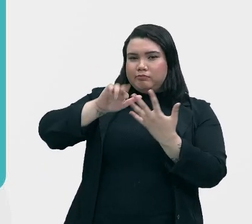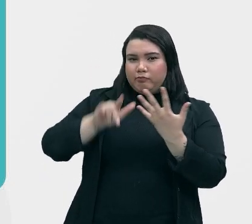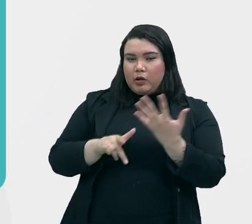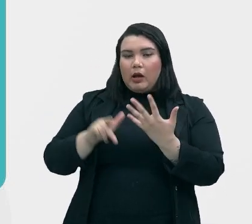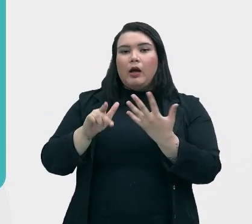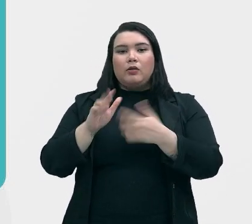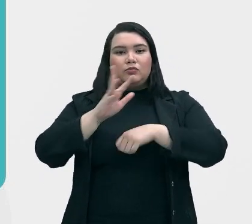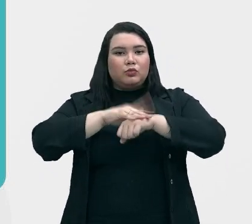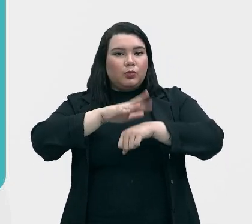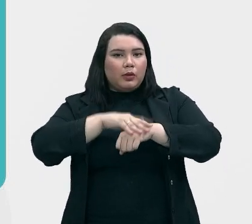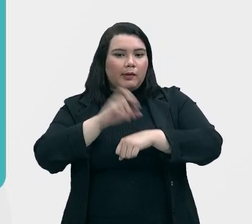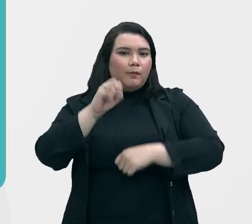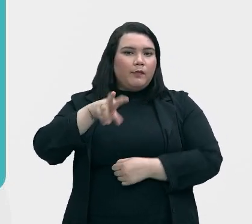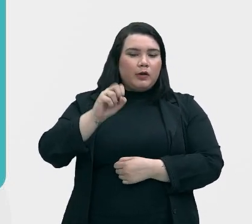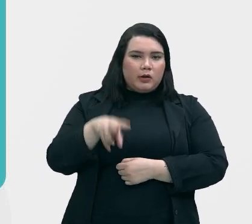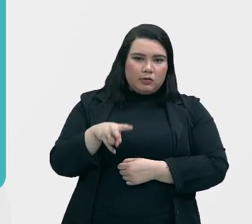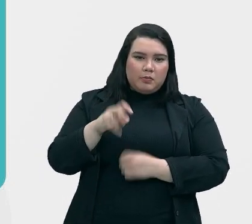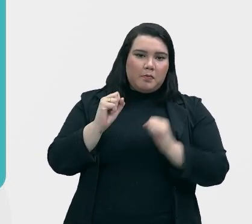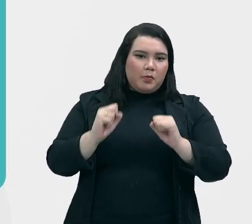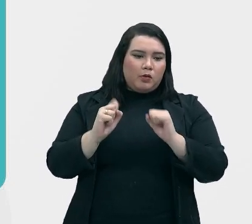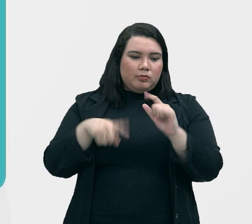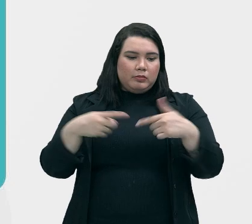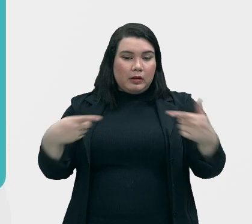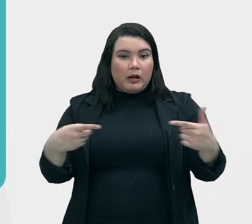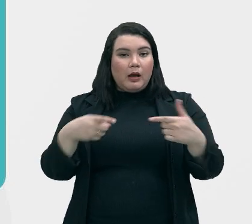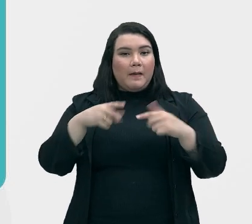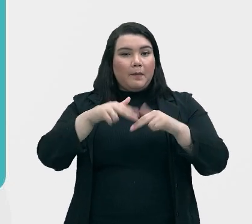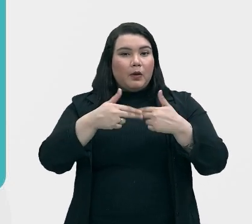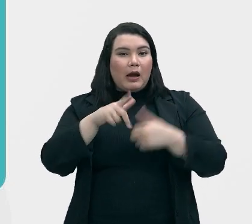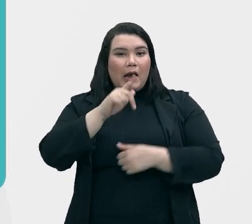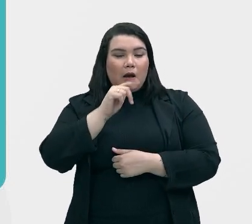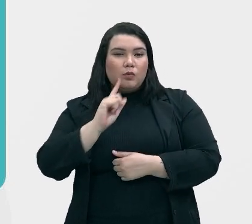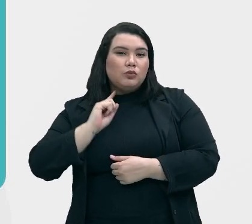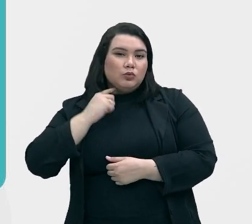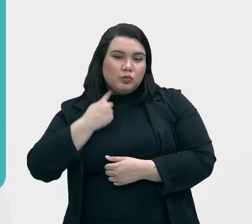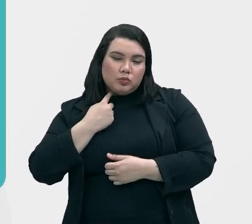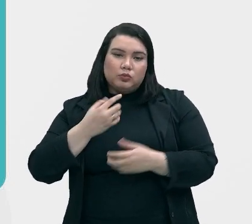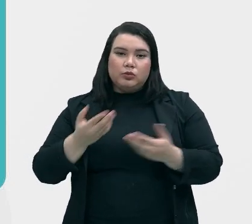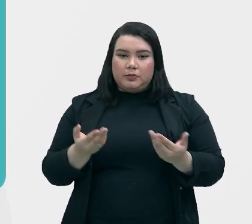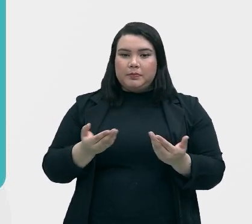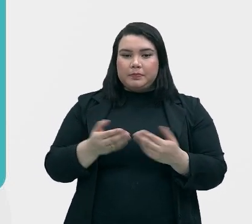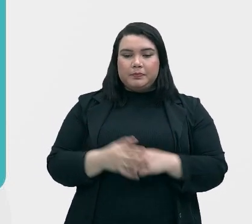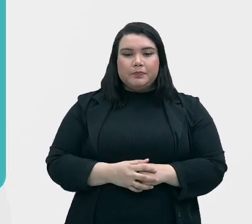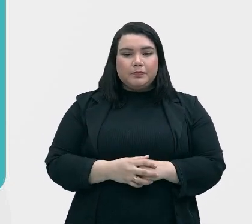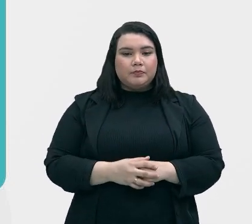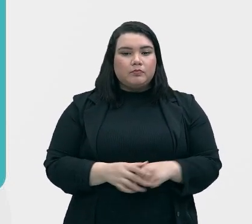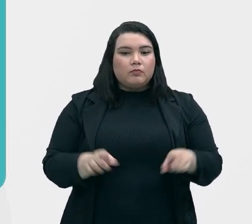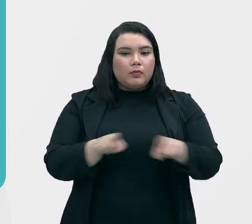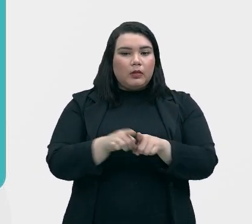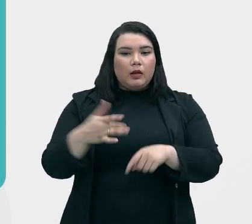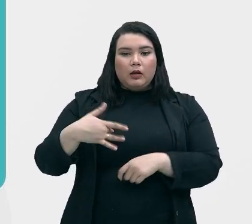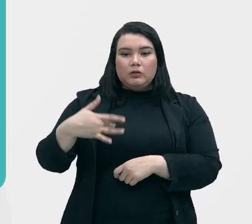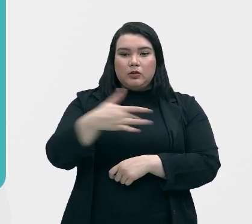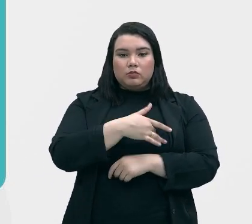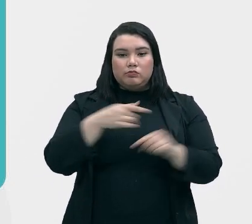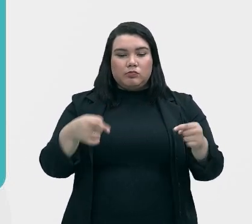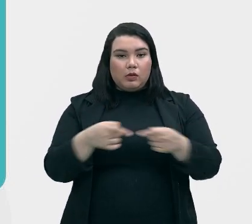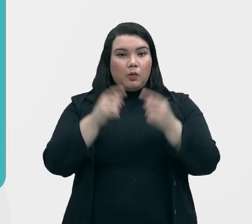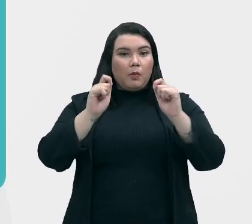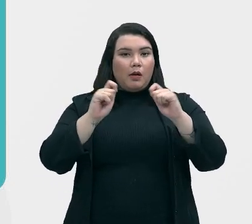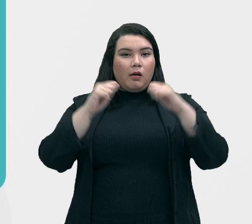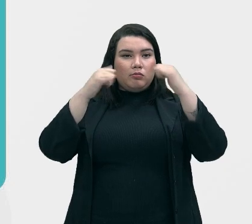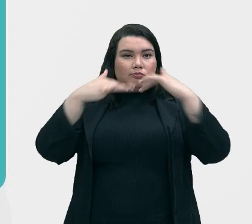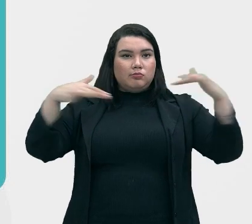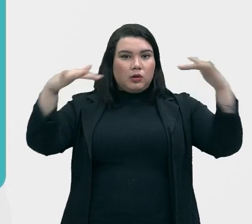doenças transmitidas por água contaminada, hepatite também. Efeitos na saúde associados à poluição